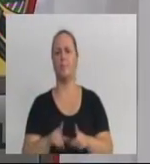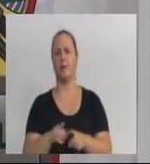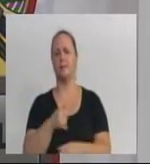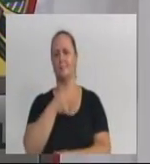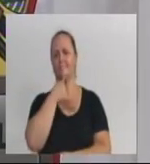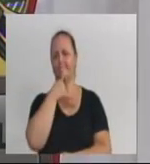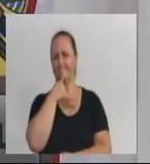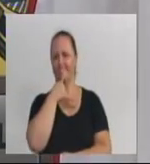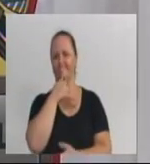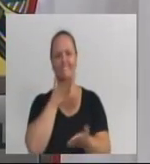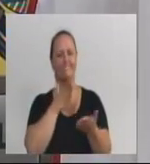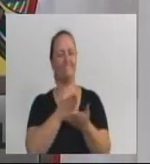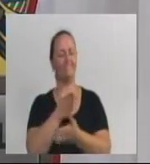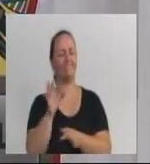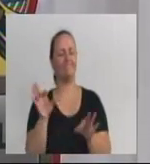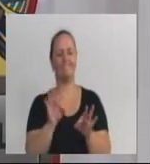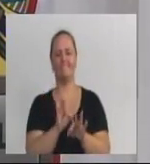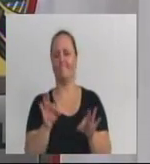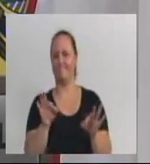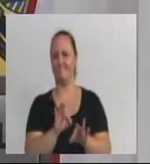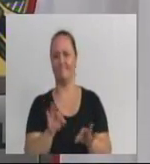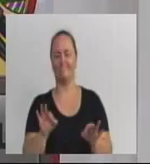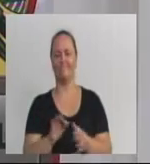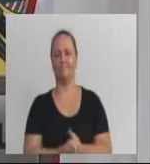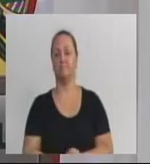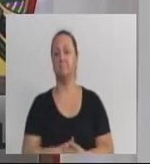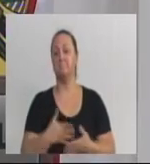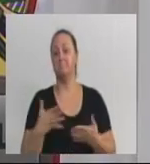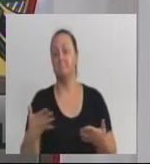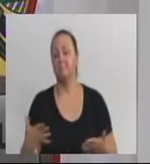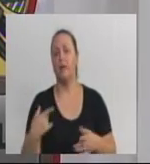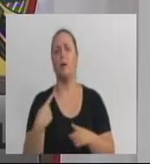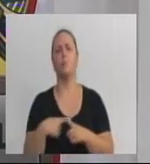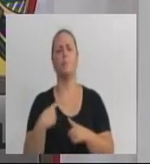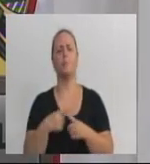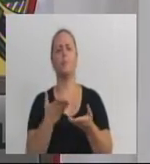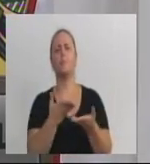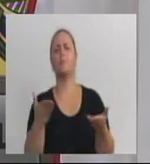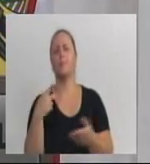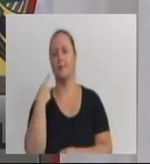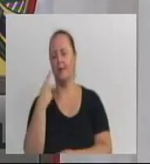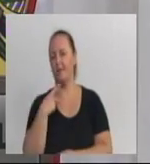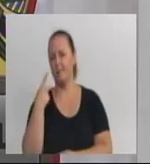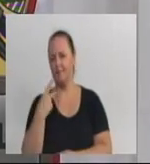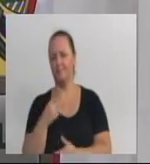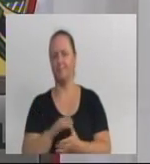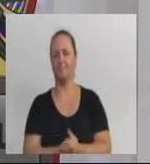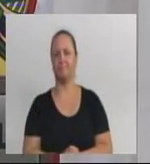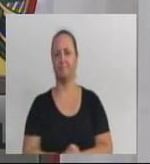foi. E talvez não foi, senhores vereadores, porque talvez